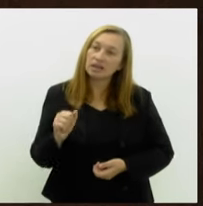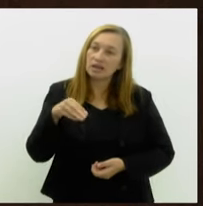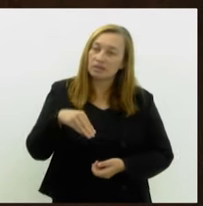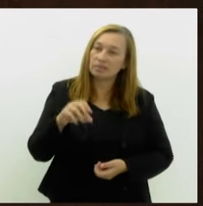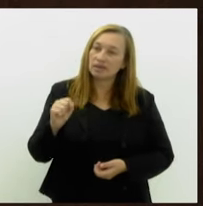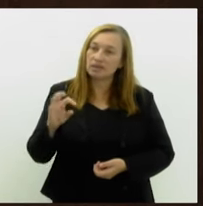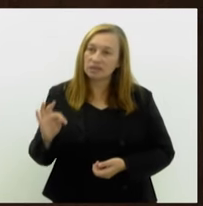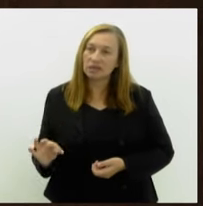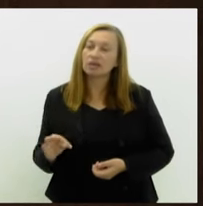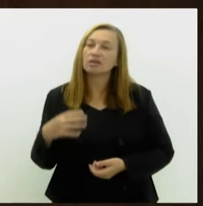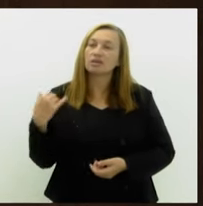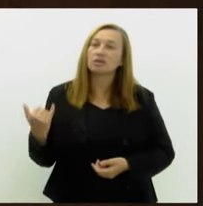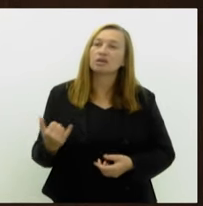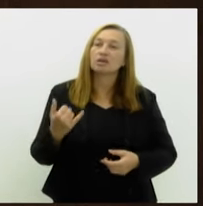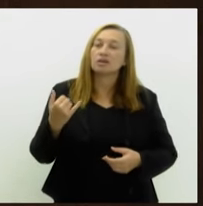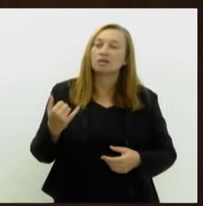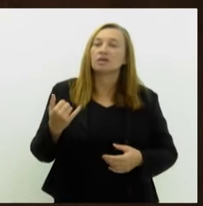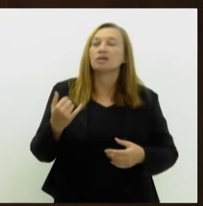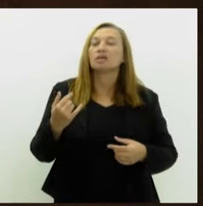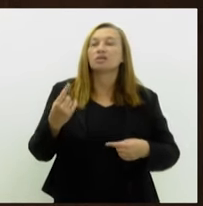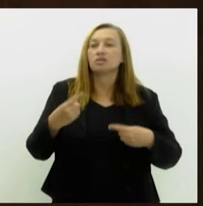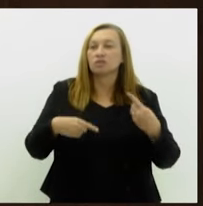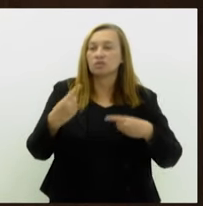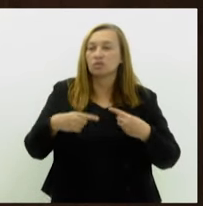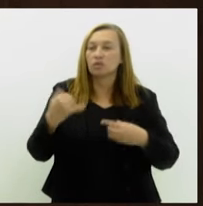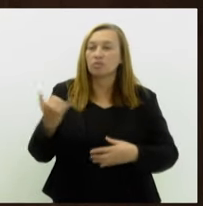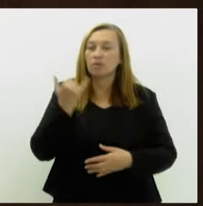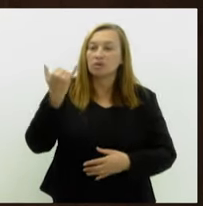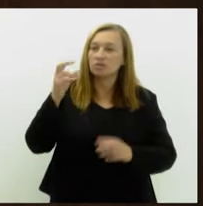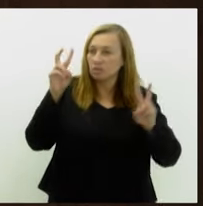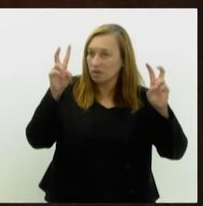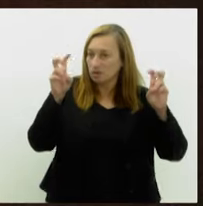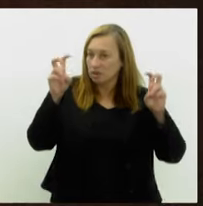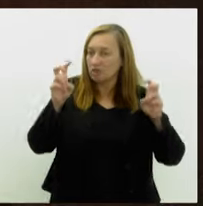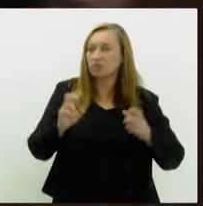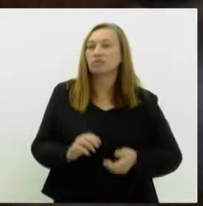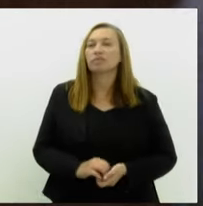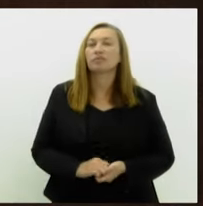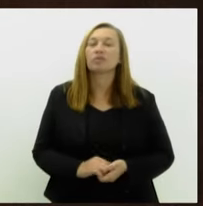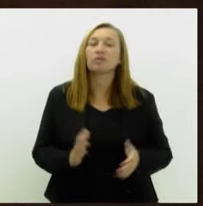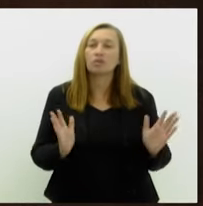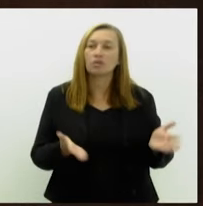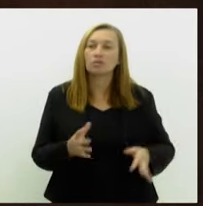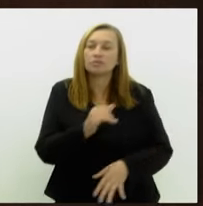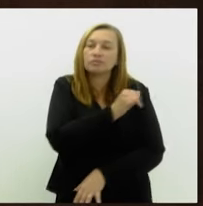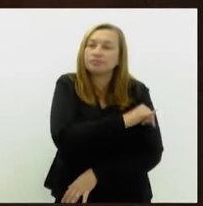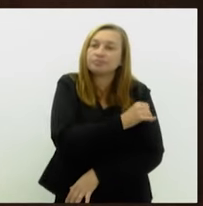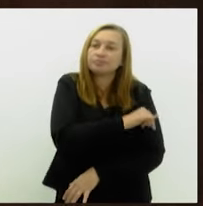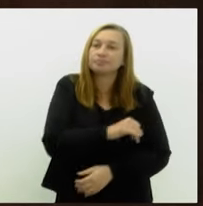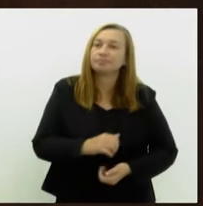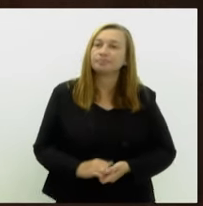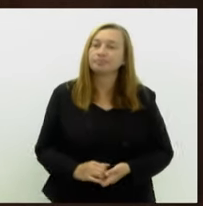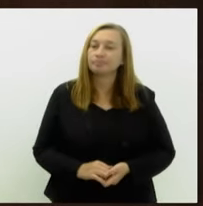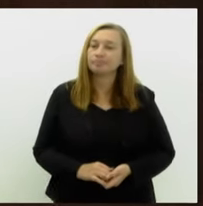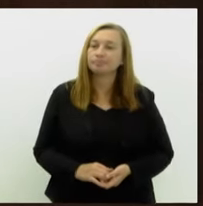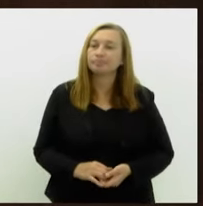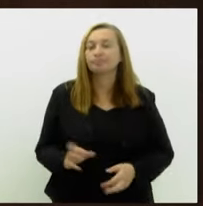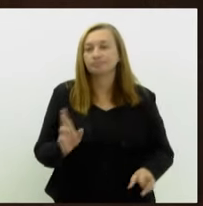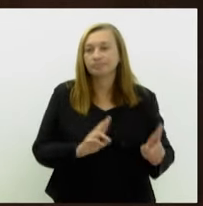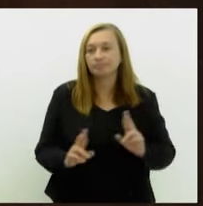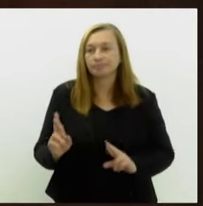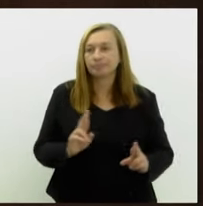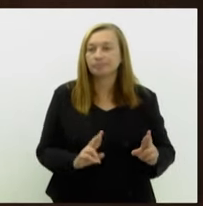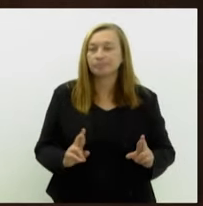tem um debate importantíssimo com relação à situação hoje no Rio de Janeiro, com relação